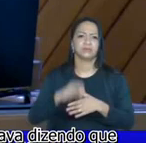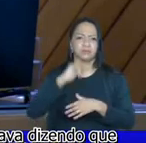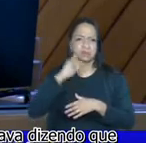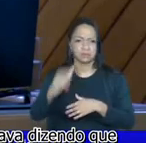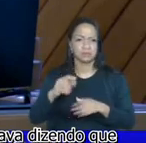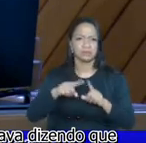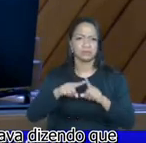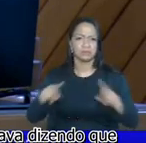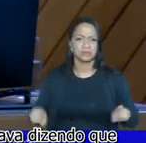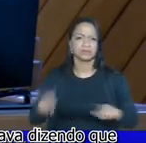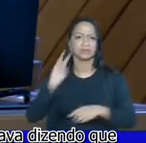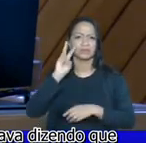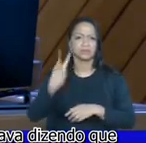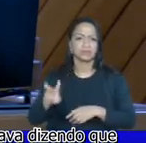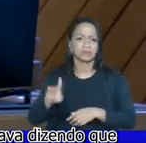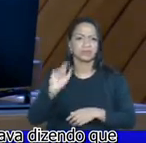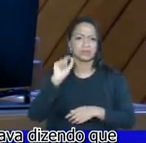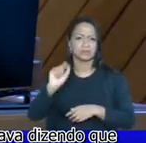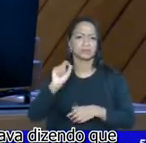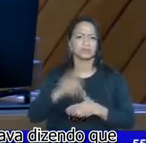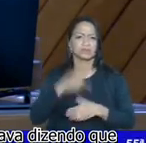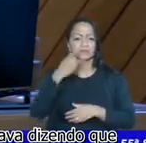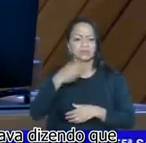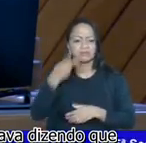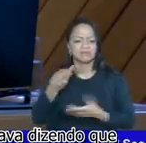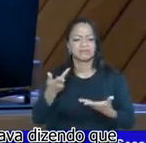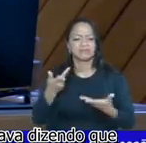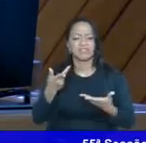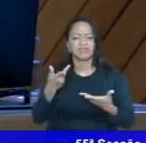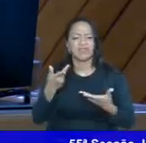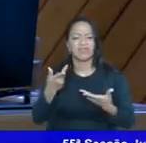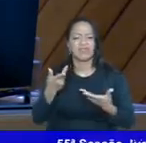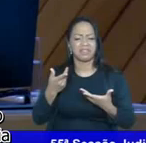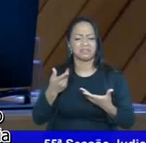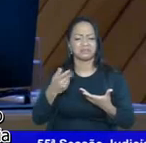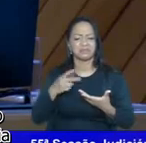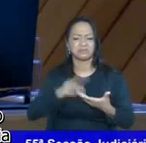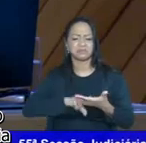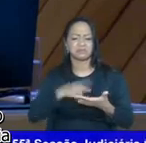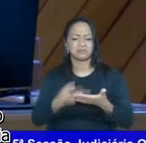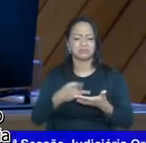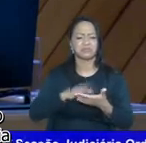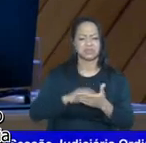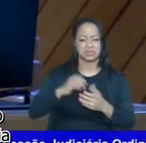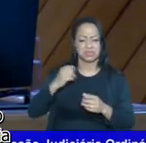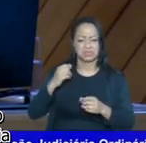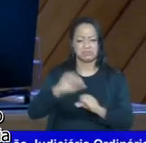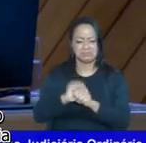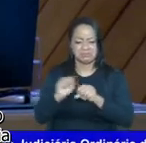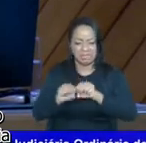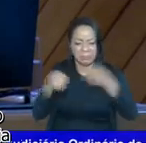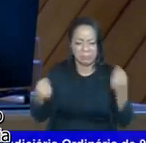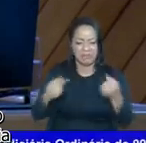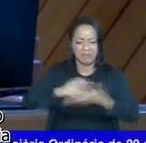disse. Mas veja o que é que ele estava falando. Ele não estava dizendo que ele iria destruir. Ele